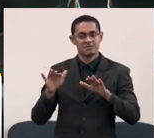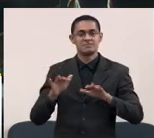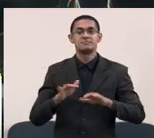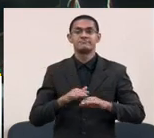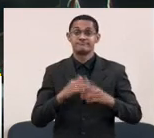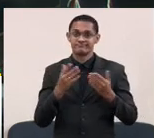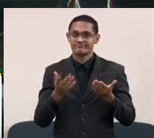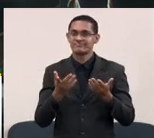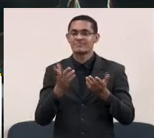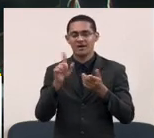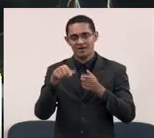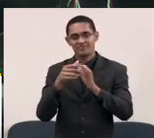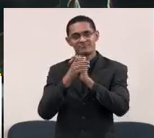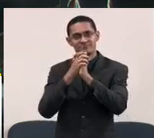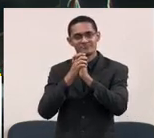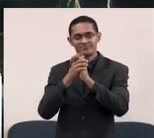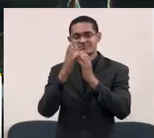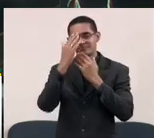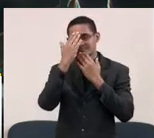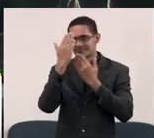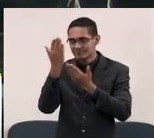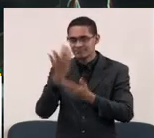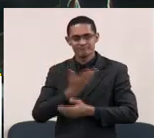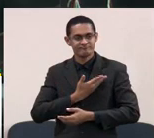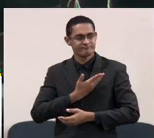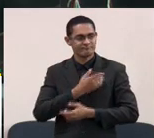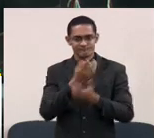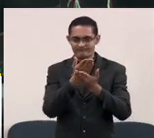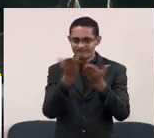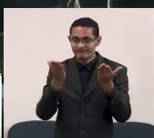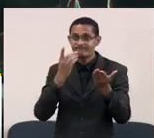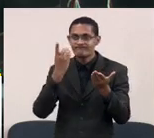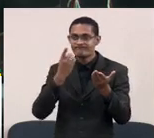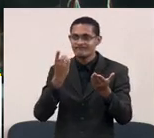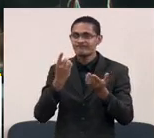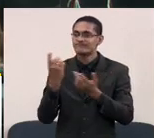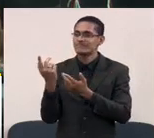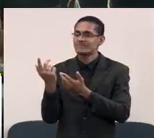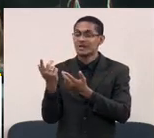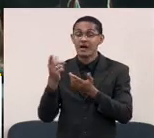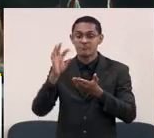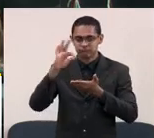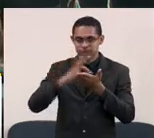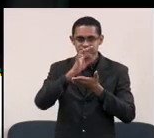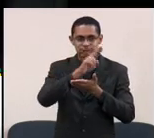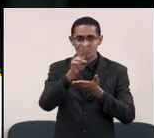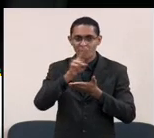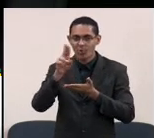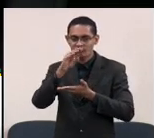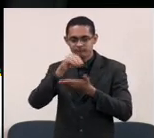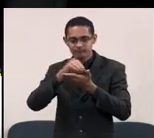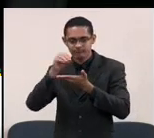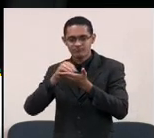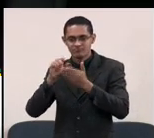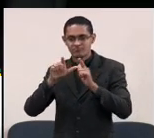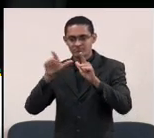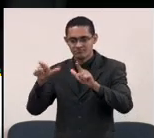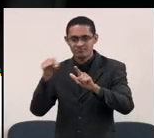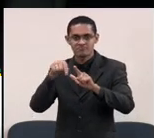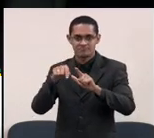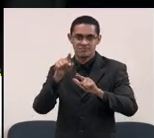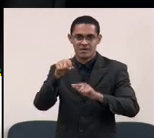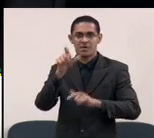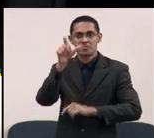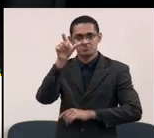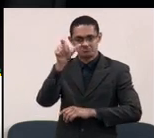queria fazer a homenagem, agradeço aos meus padres que também comigo assinaram essa moção, em homenagem